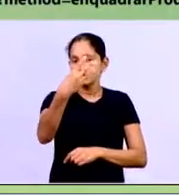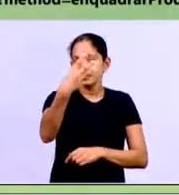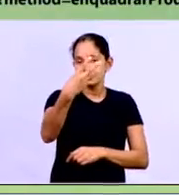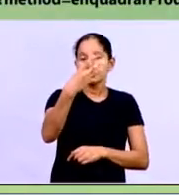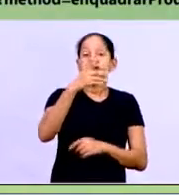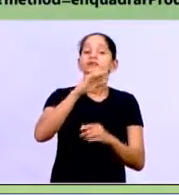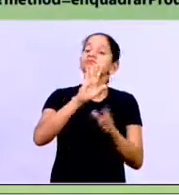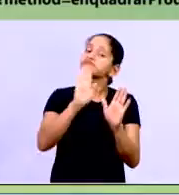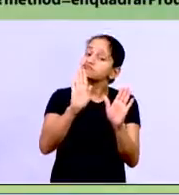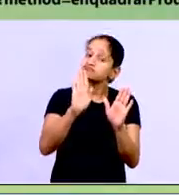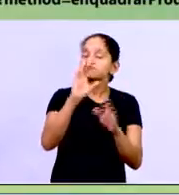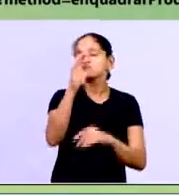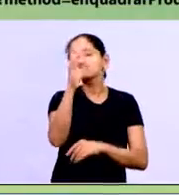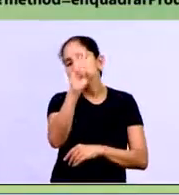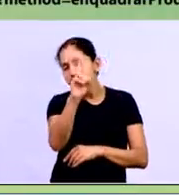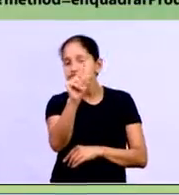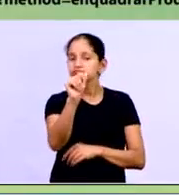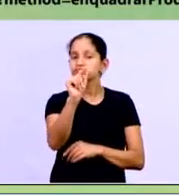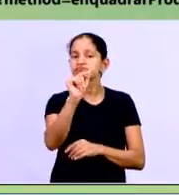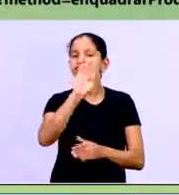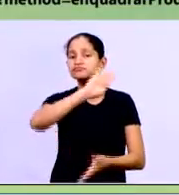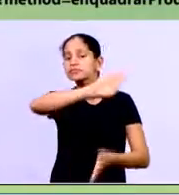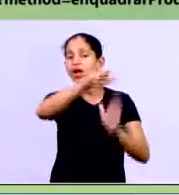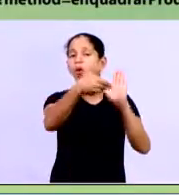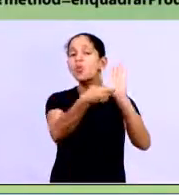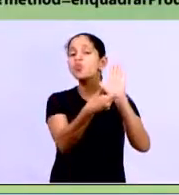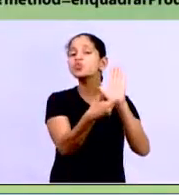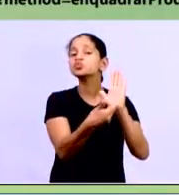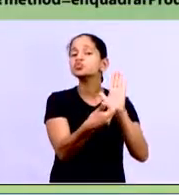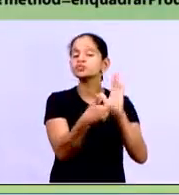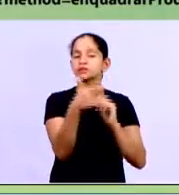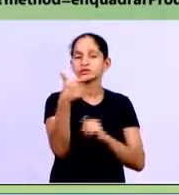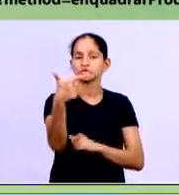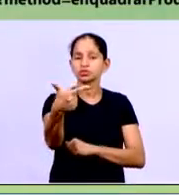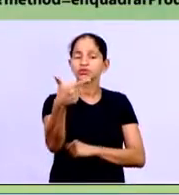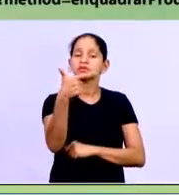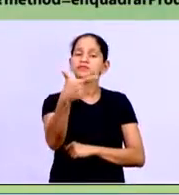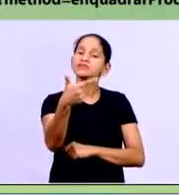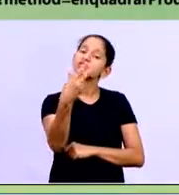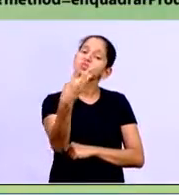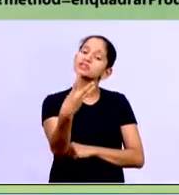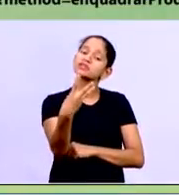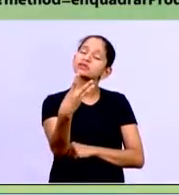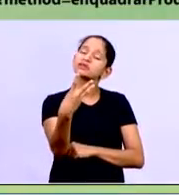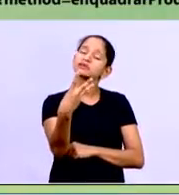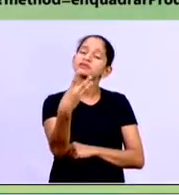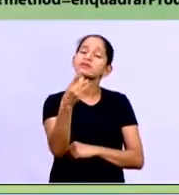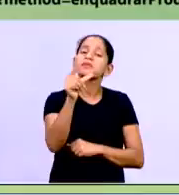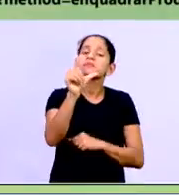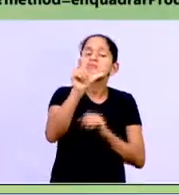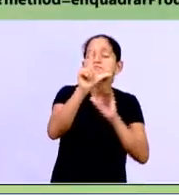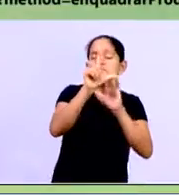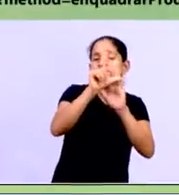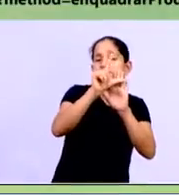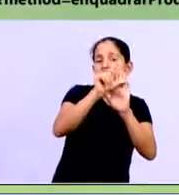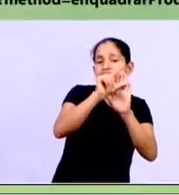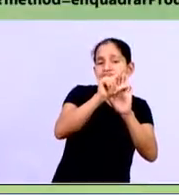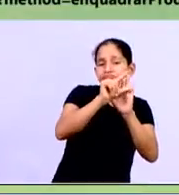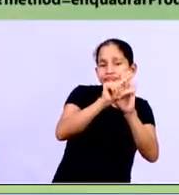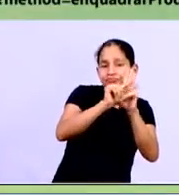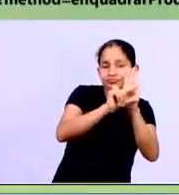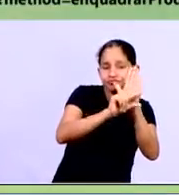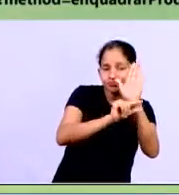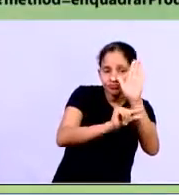a última, ó, menos da metade, 223. Ou seja, o valor da prestação vai